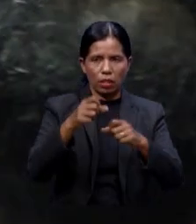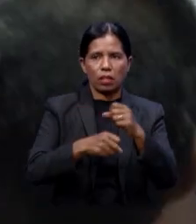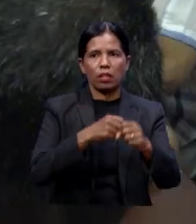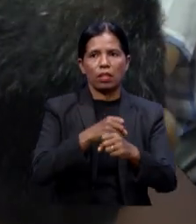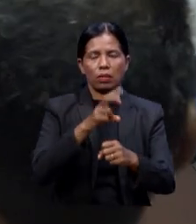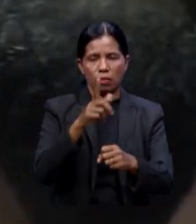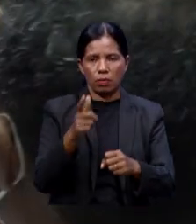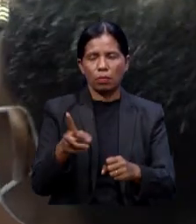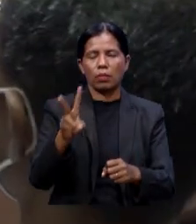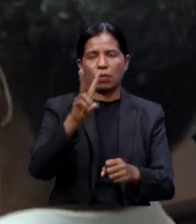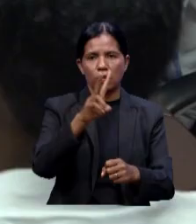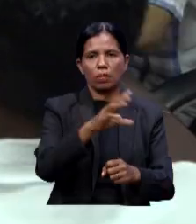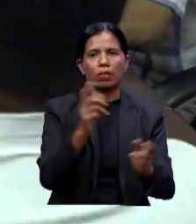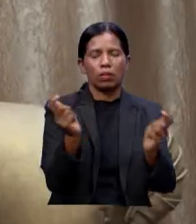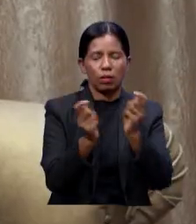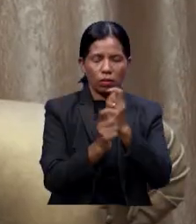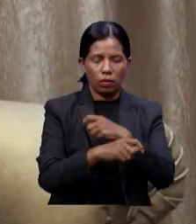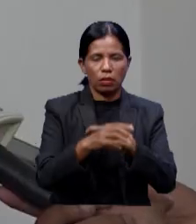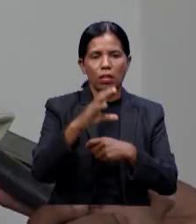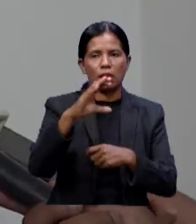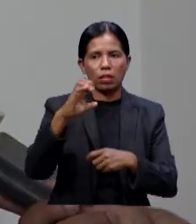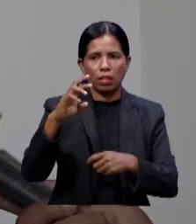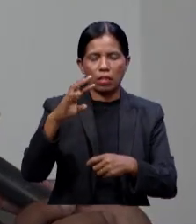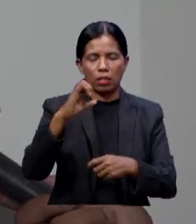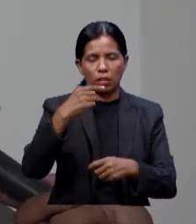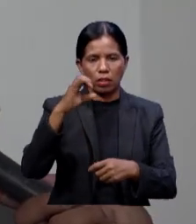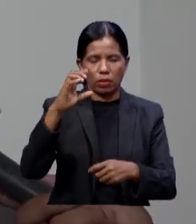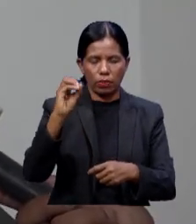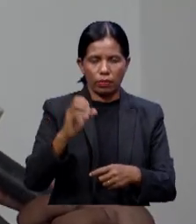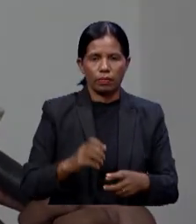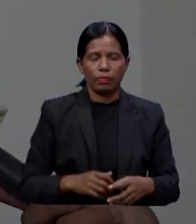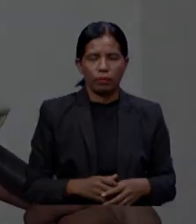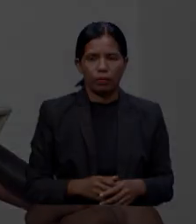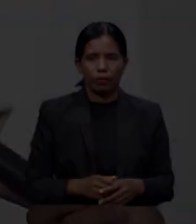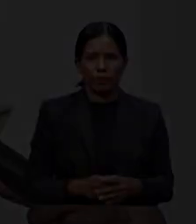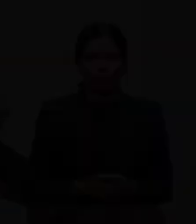Rosinhito, hori troca Sérgio Ornaim. Adereto Ximenes, Zaim dos Santos, GMN.